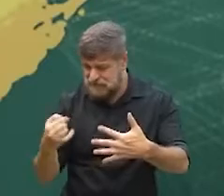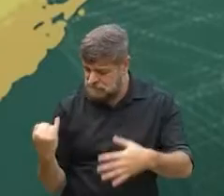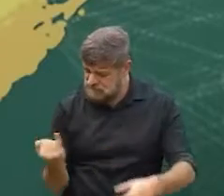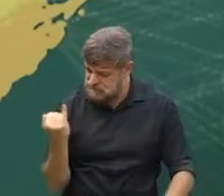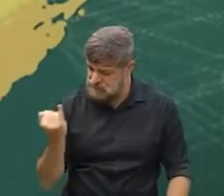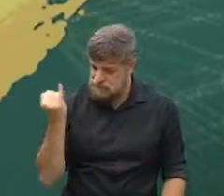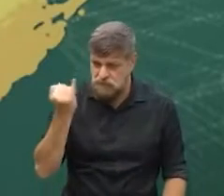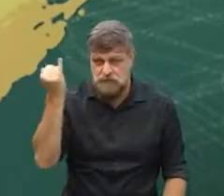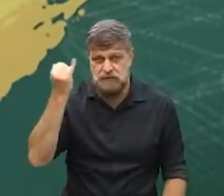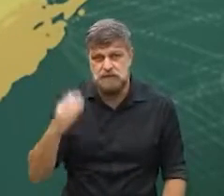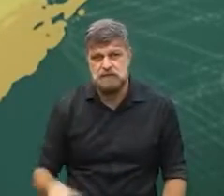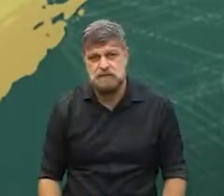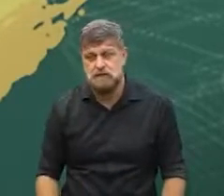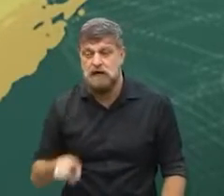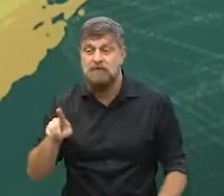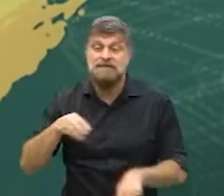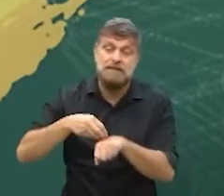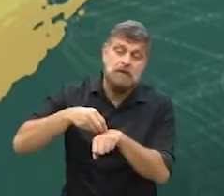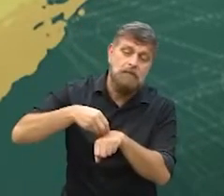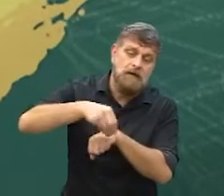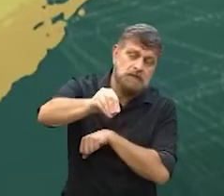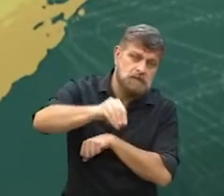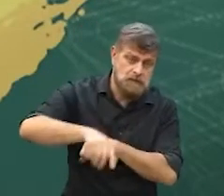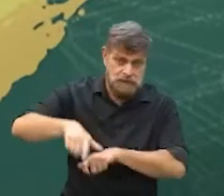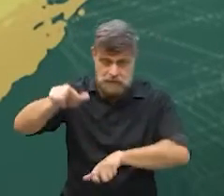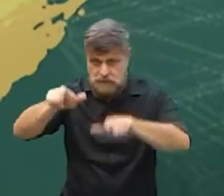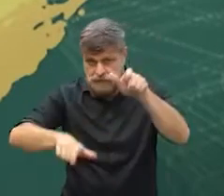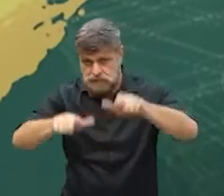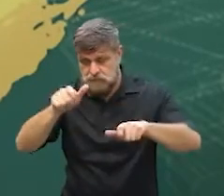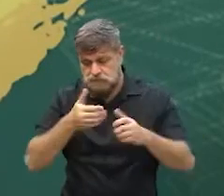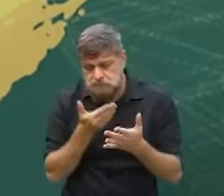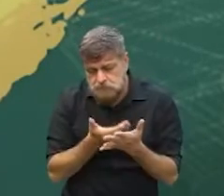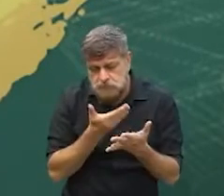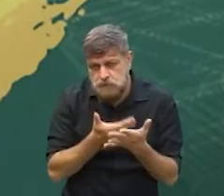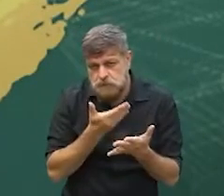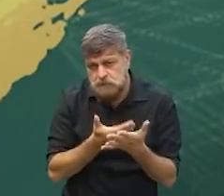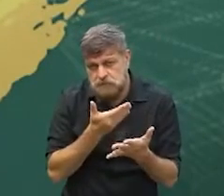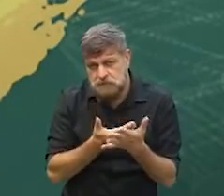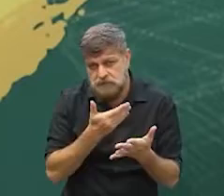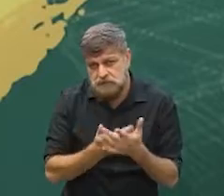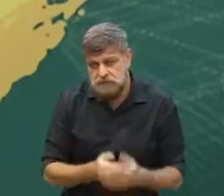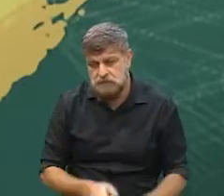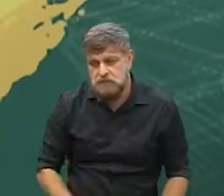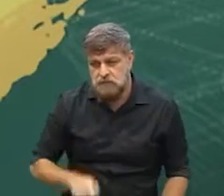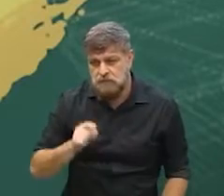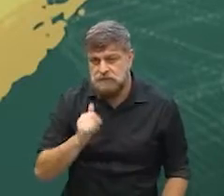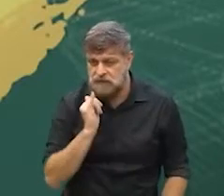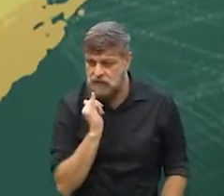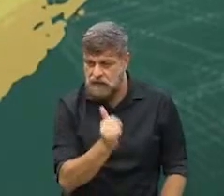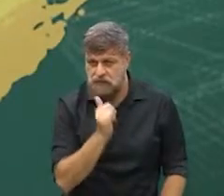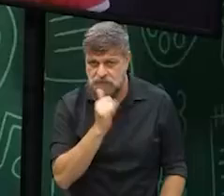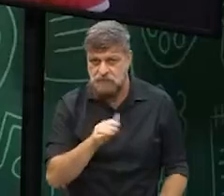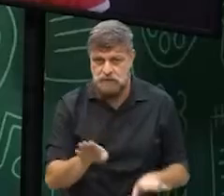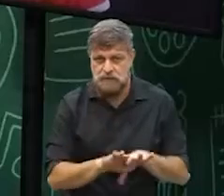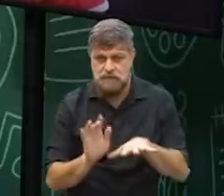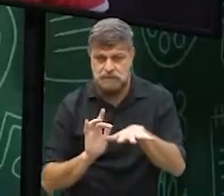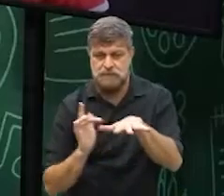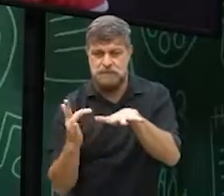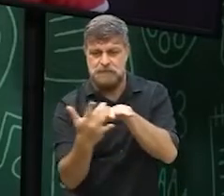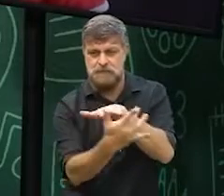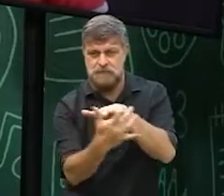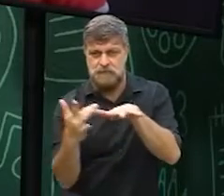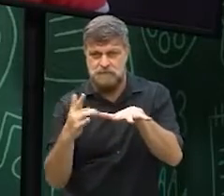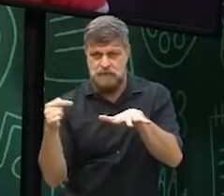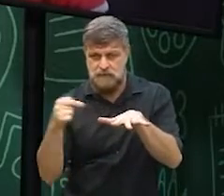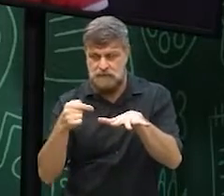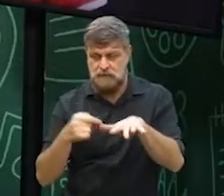extremamente importantes. Agora, se você tivesse que dar uma dica para o pessoal que está em casa, Você já citou aí que até as redes sociais,